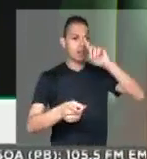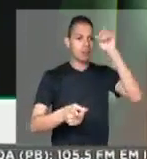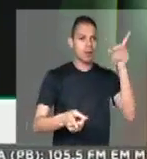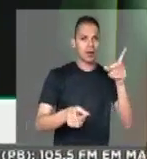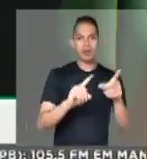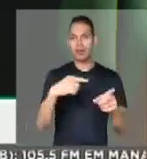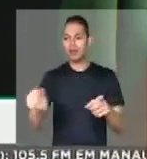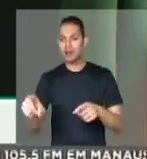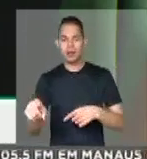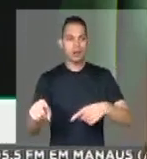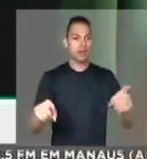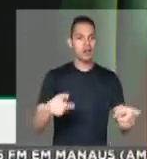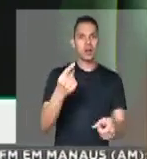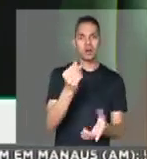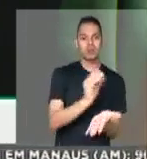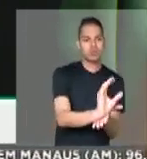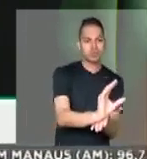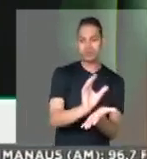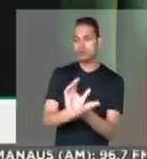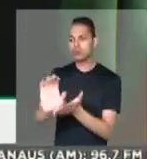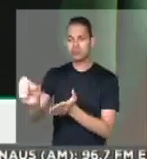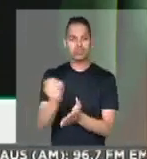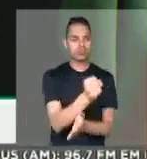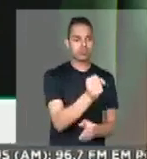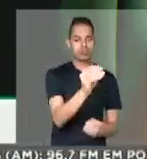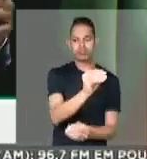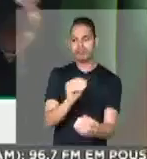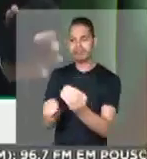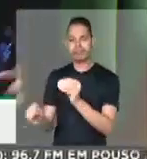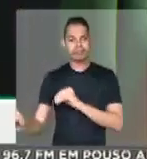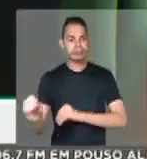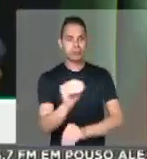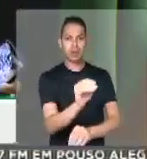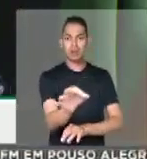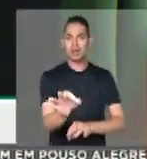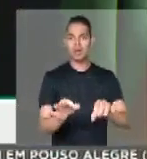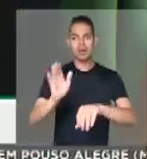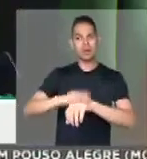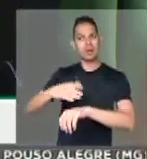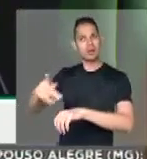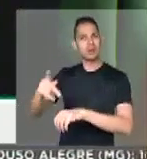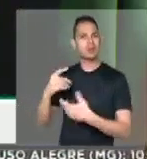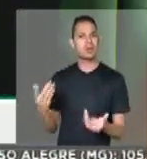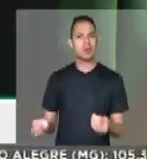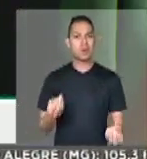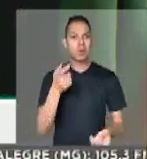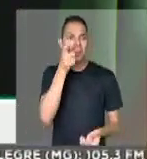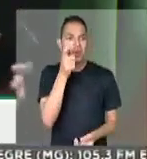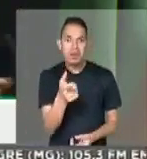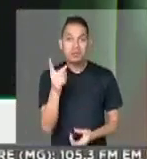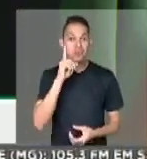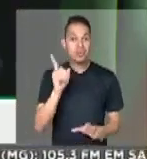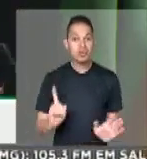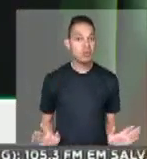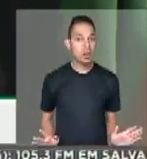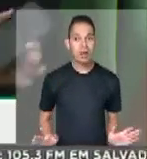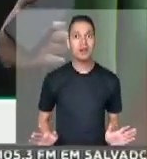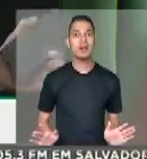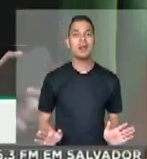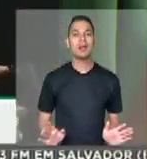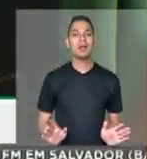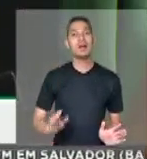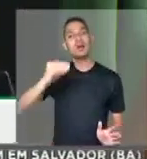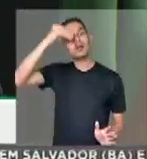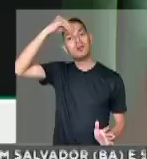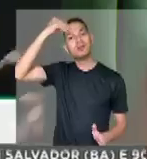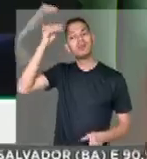coloca recursos aonde ele acha devido, para lá, não sei quais os interesses, deputado Damaso, fazer a vontade de um